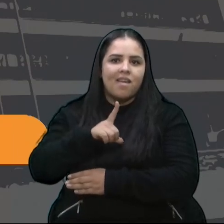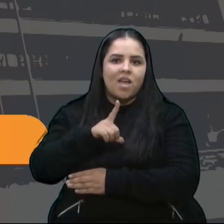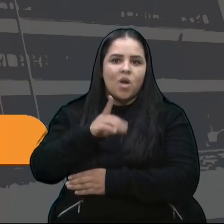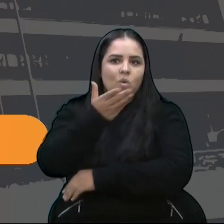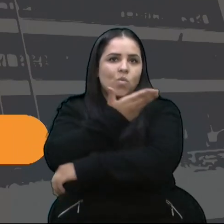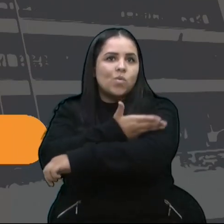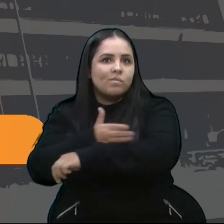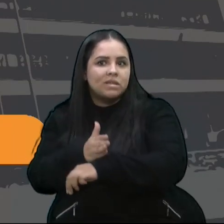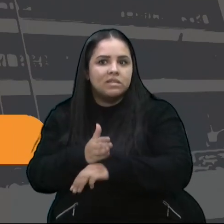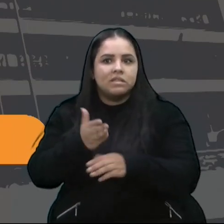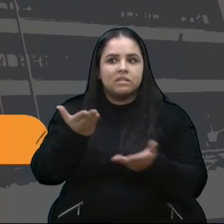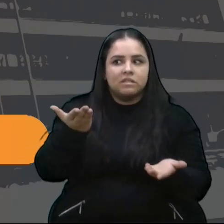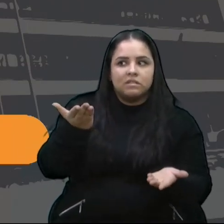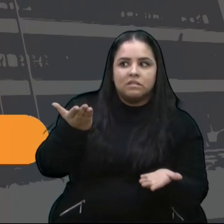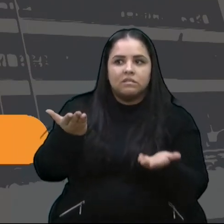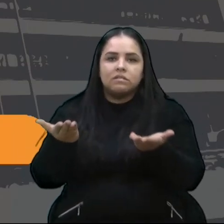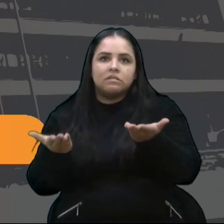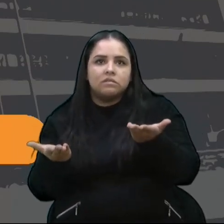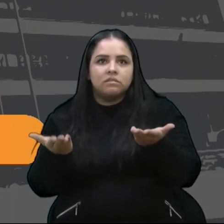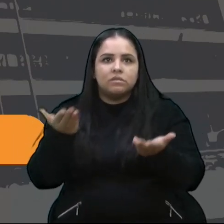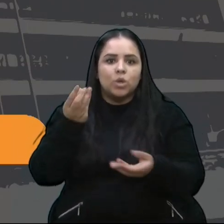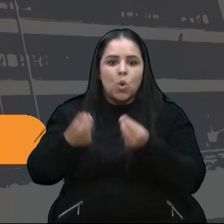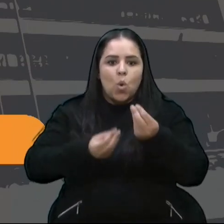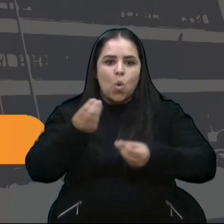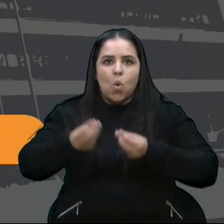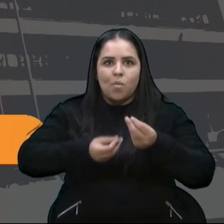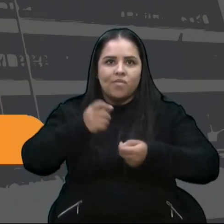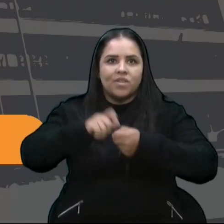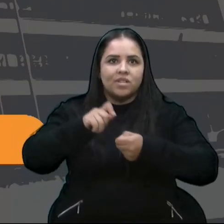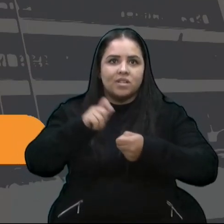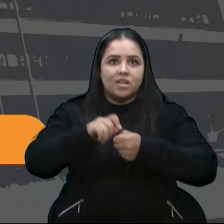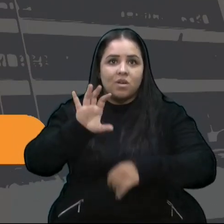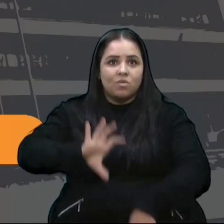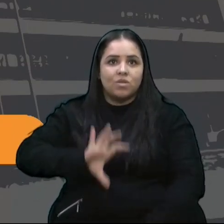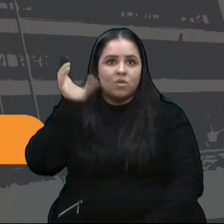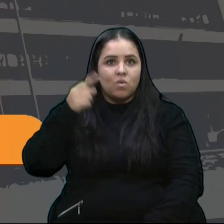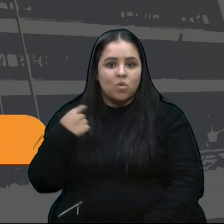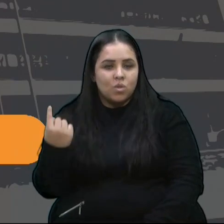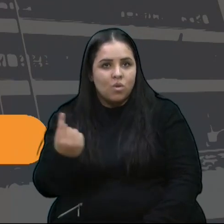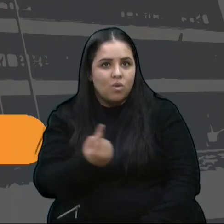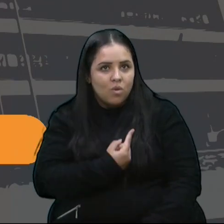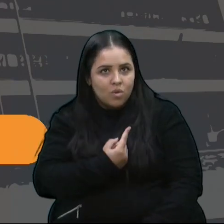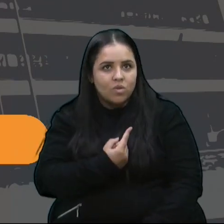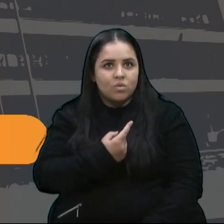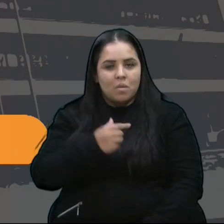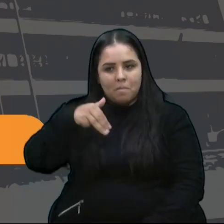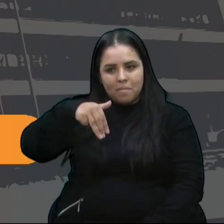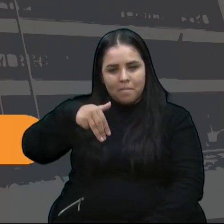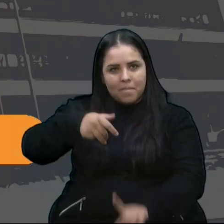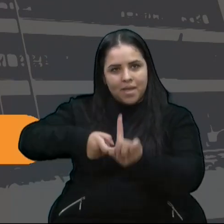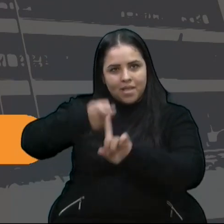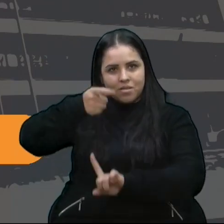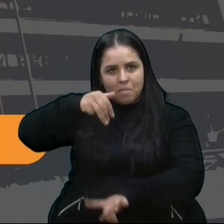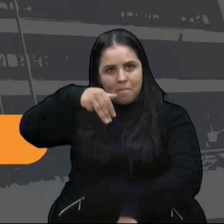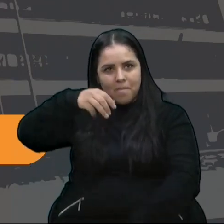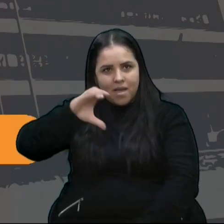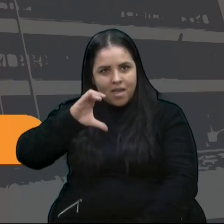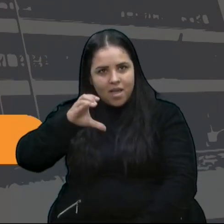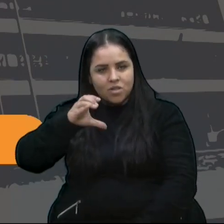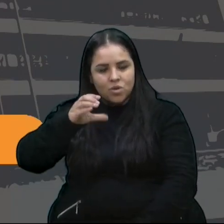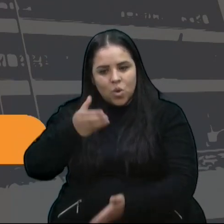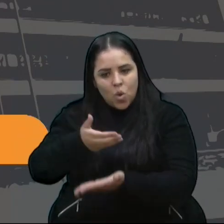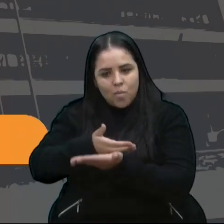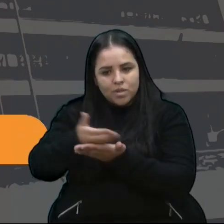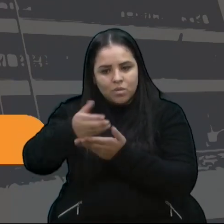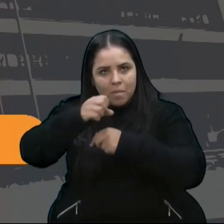viver na corda bamba, né? Então, aconteceu conosco exatamente no mês de março, quando se deflagrou aí